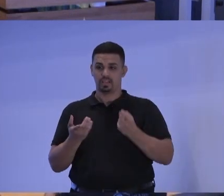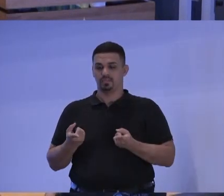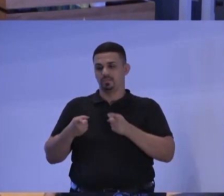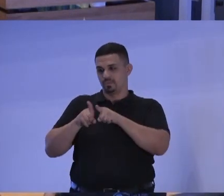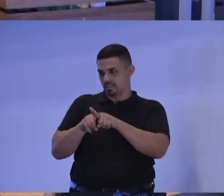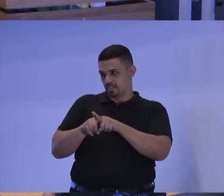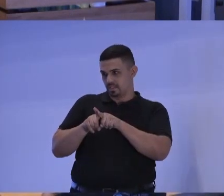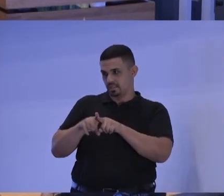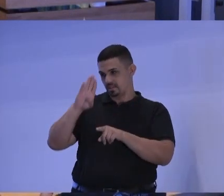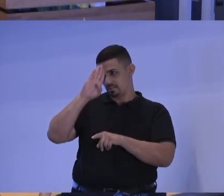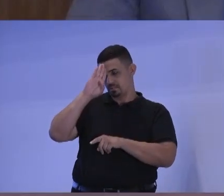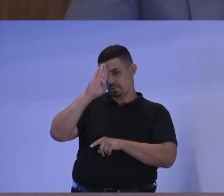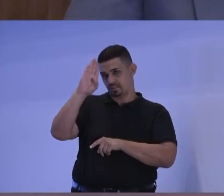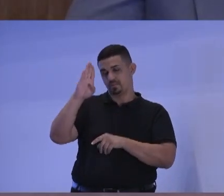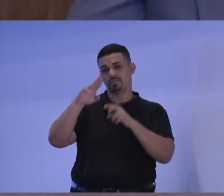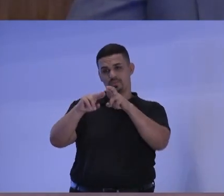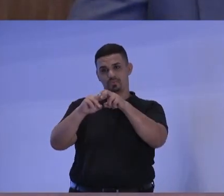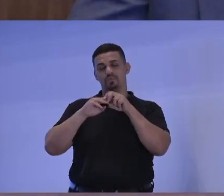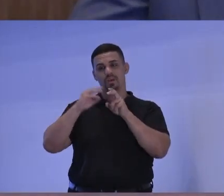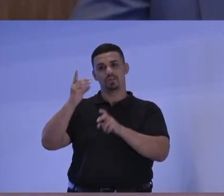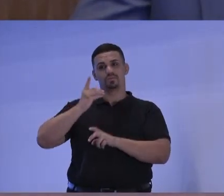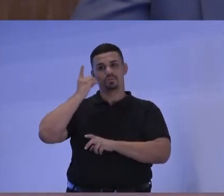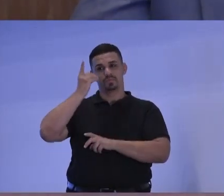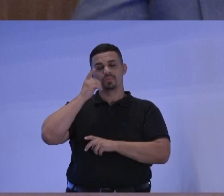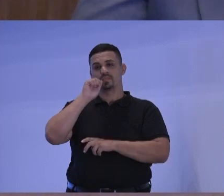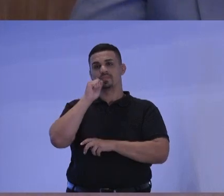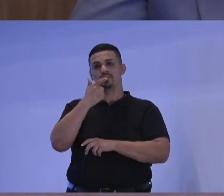o deputado Fábio Félix, pelo apoio.